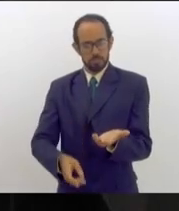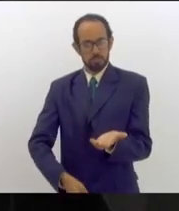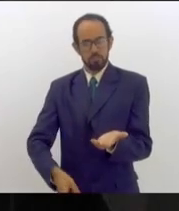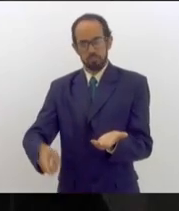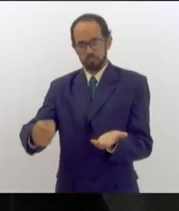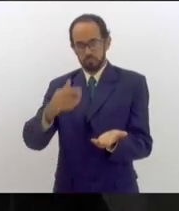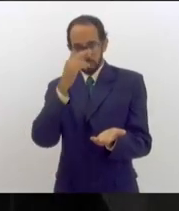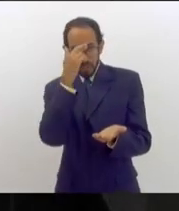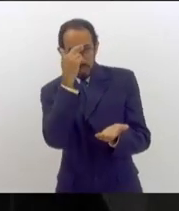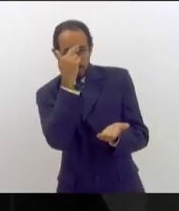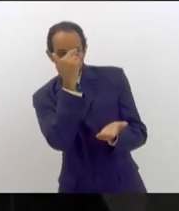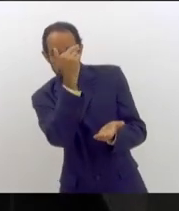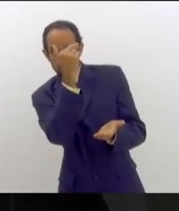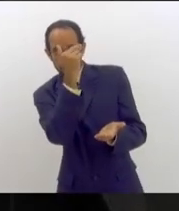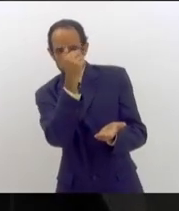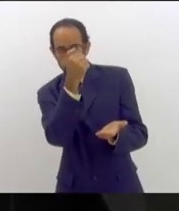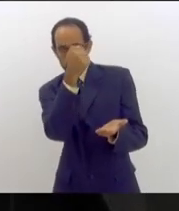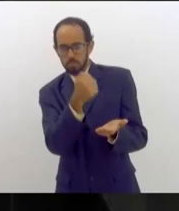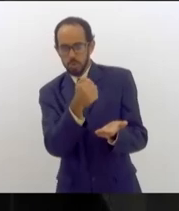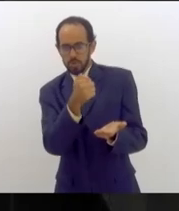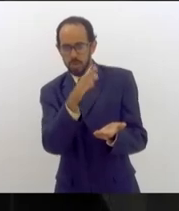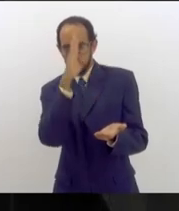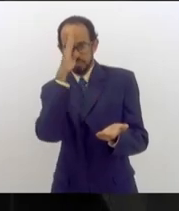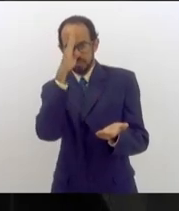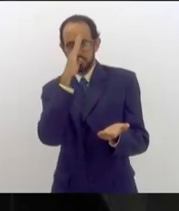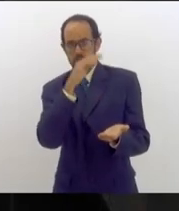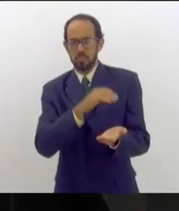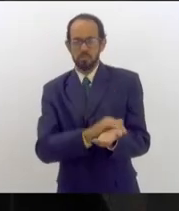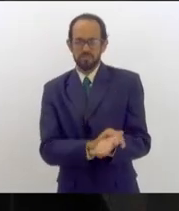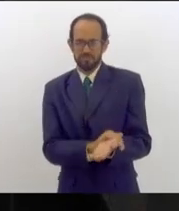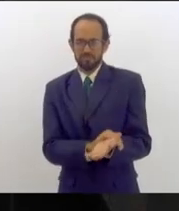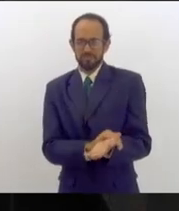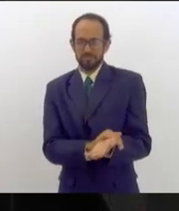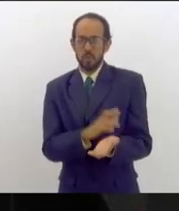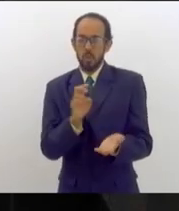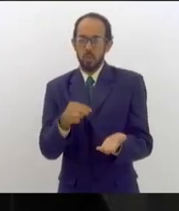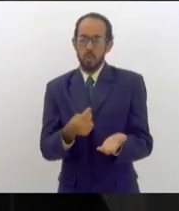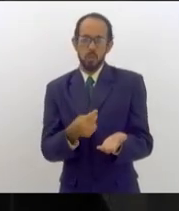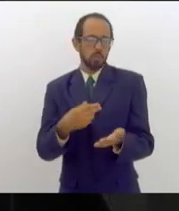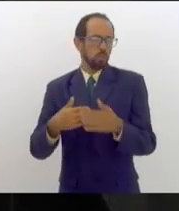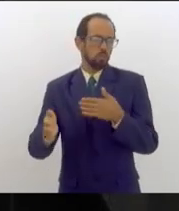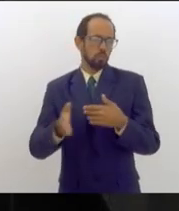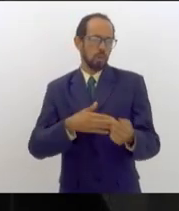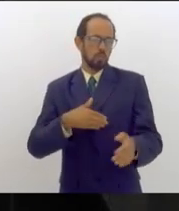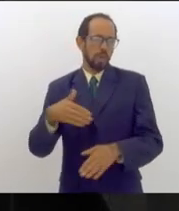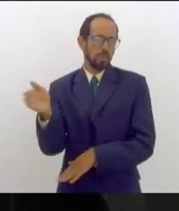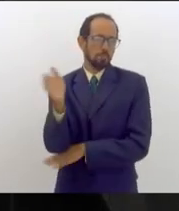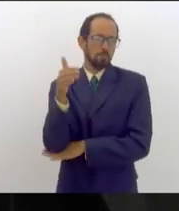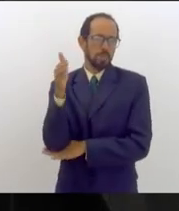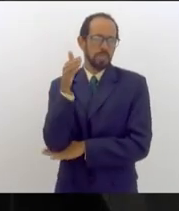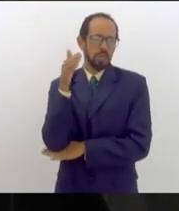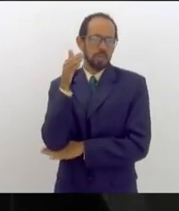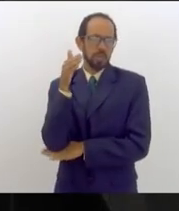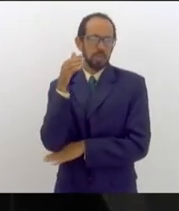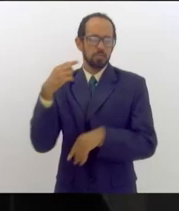ao poder Central seja ele em que Bandeira política